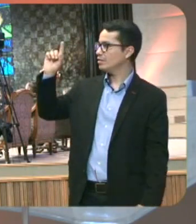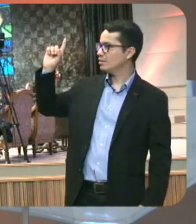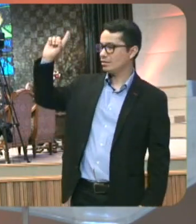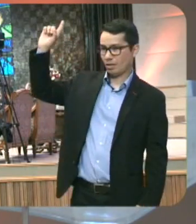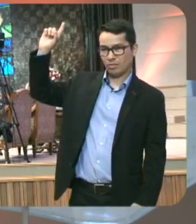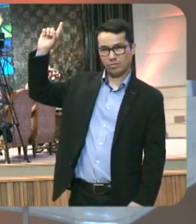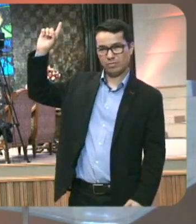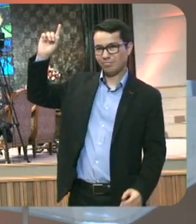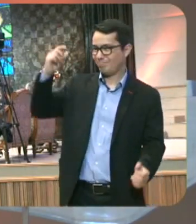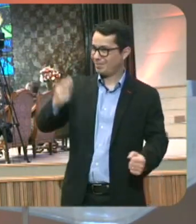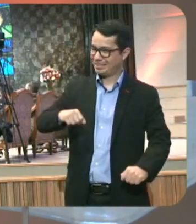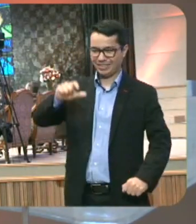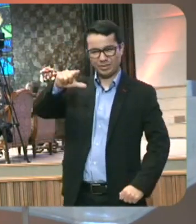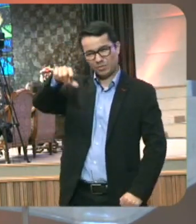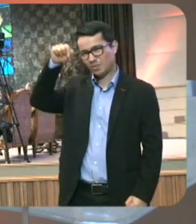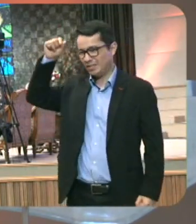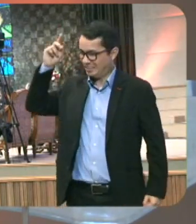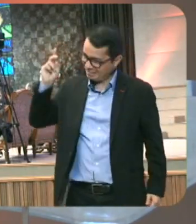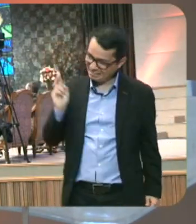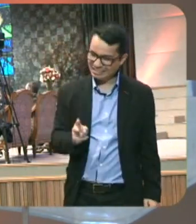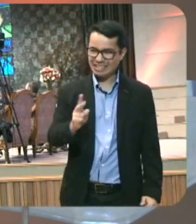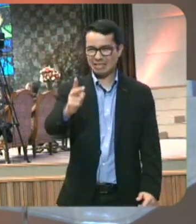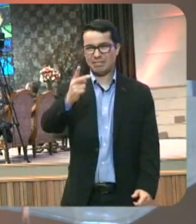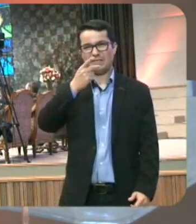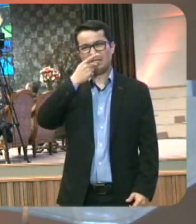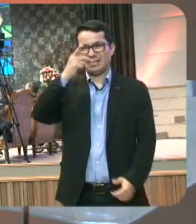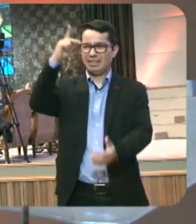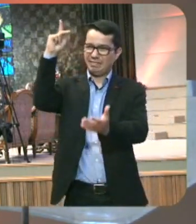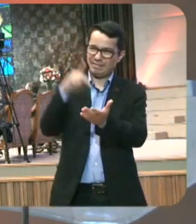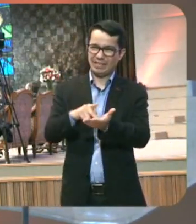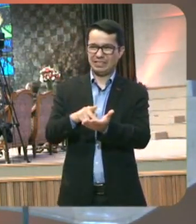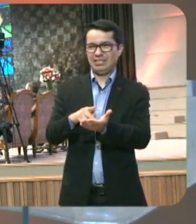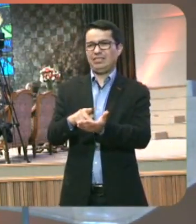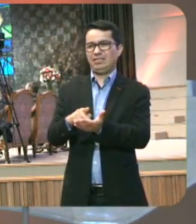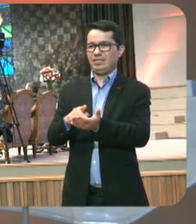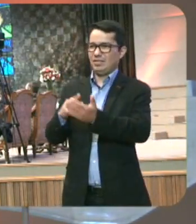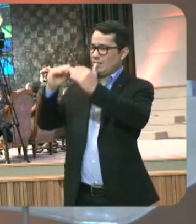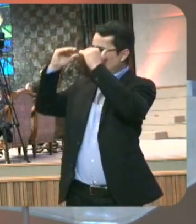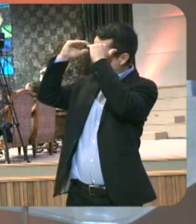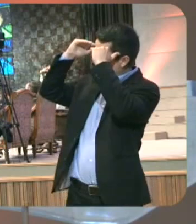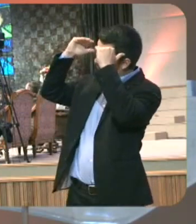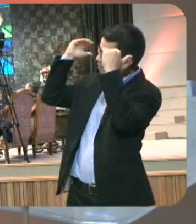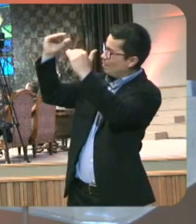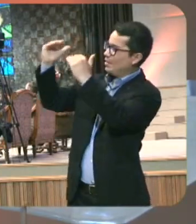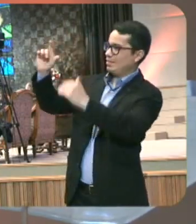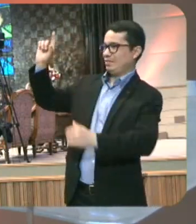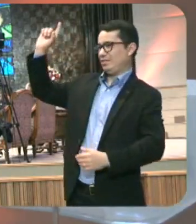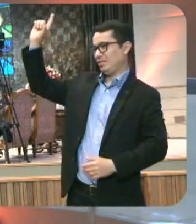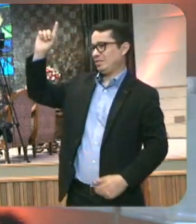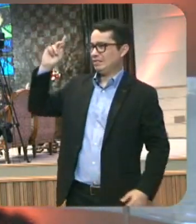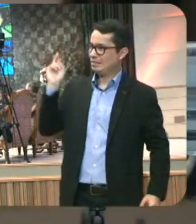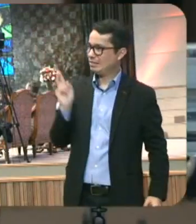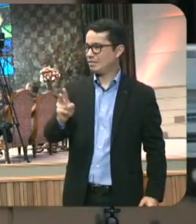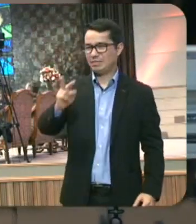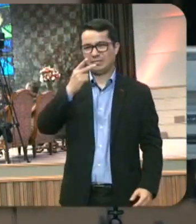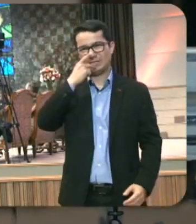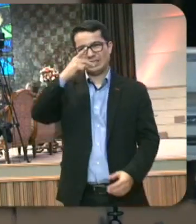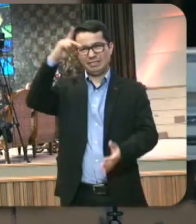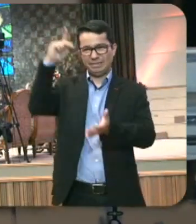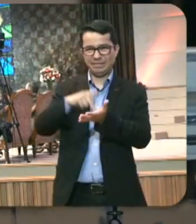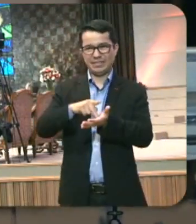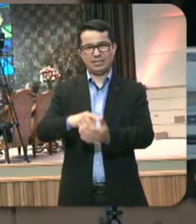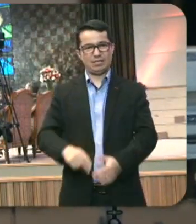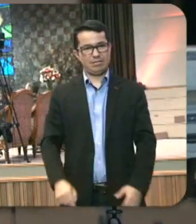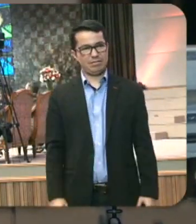quando enganados, eles honram a Deus com a sua palavra. Que coisa doida,